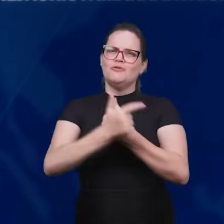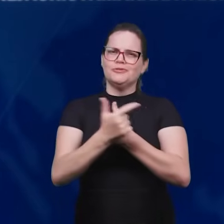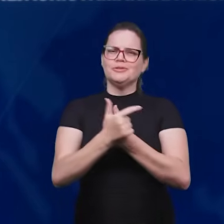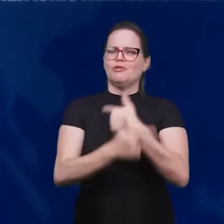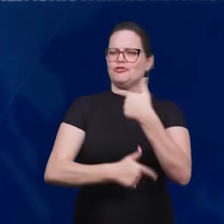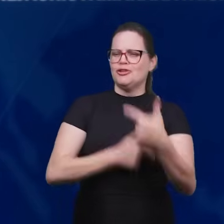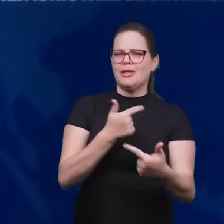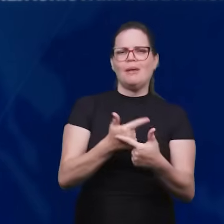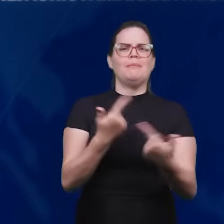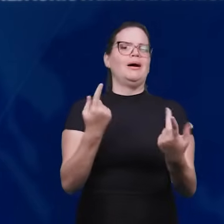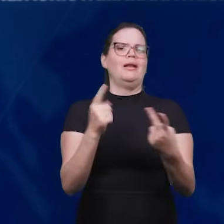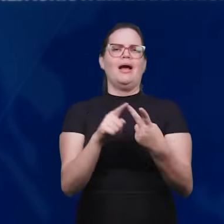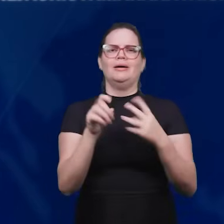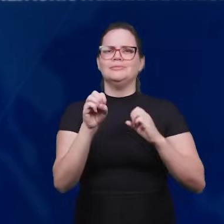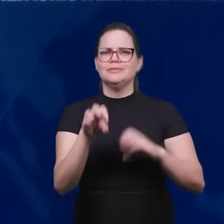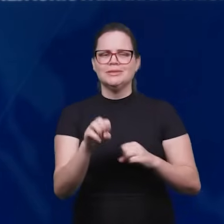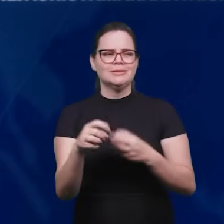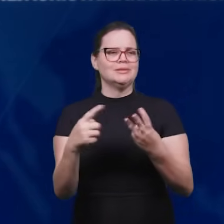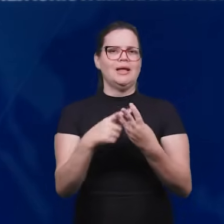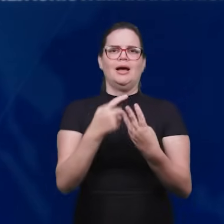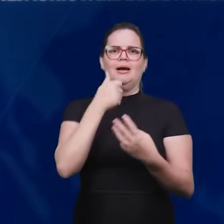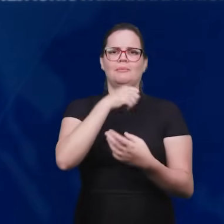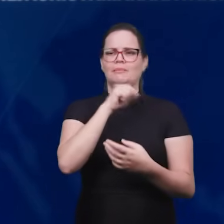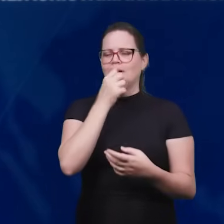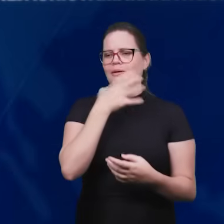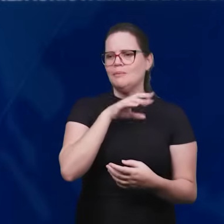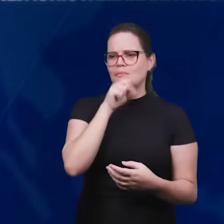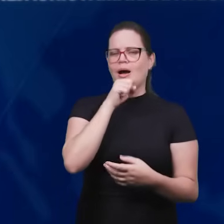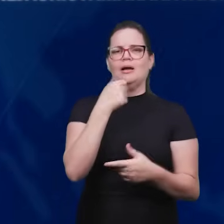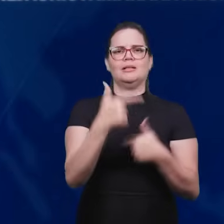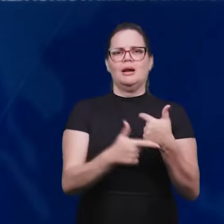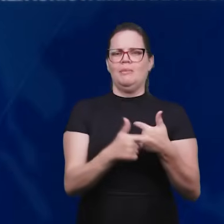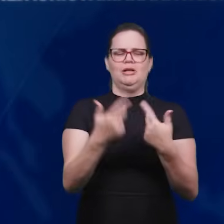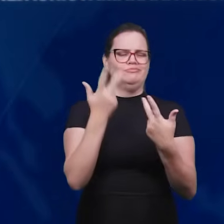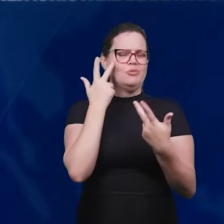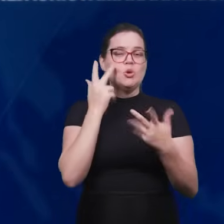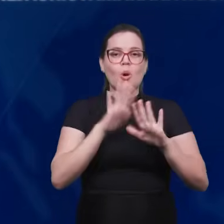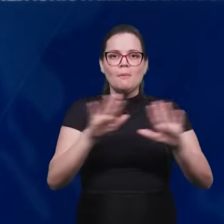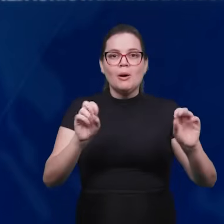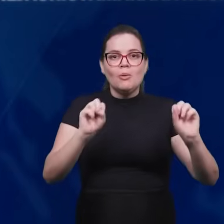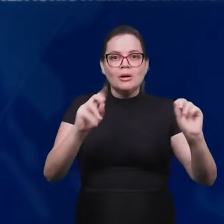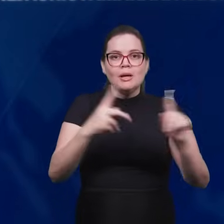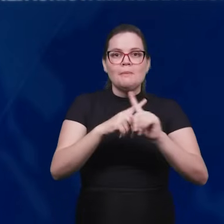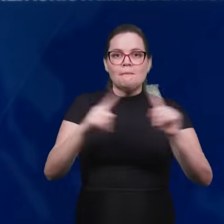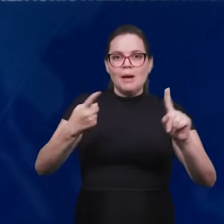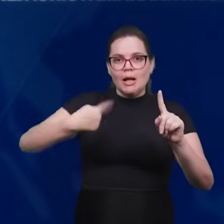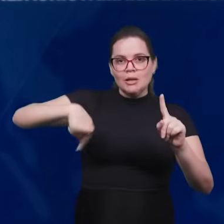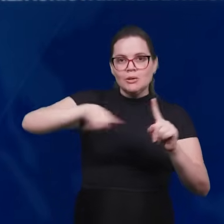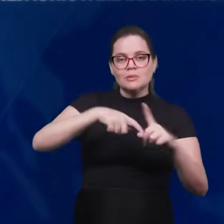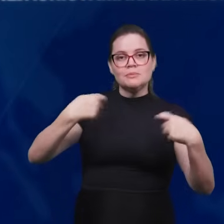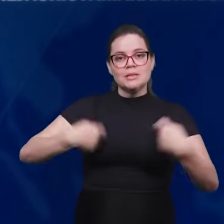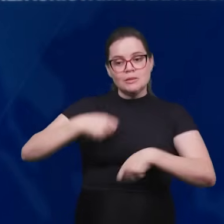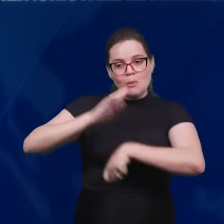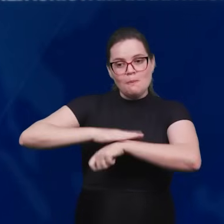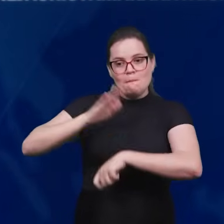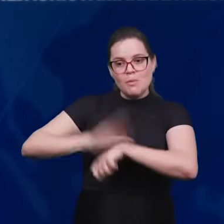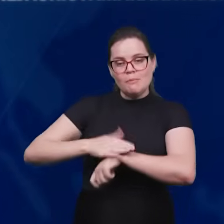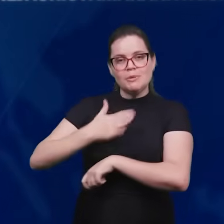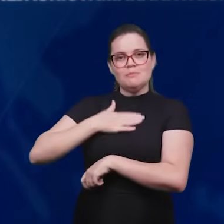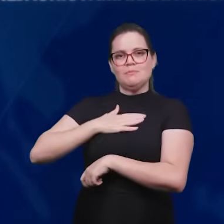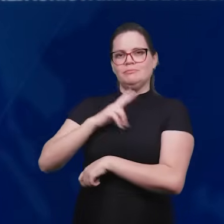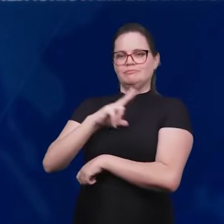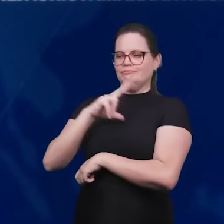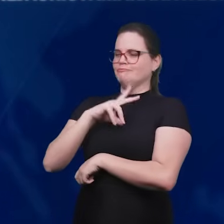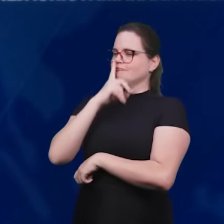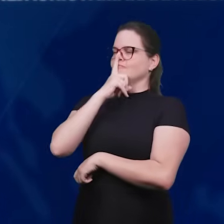trabalhador. Mas temos que ter uma janela aberta para a eternidade. Lembrar que isso aqui não é